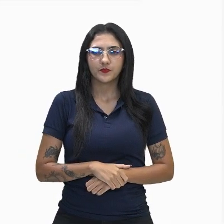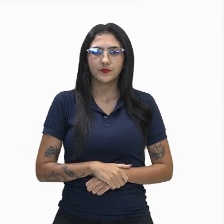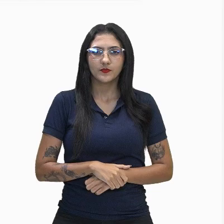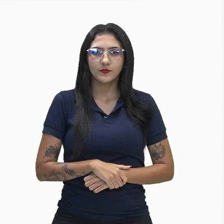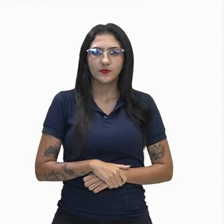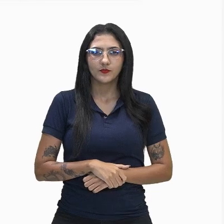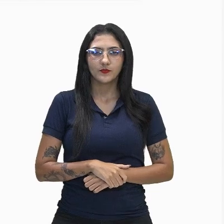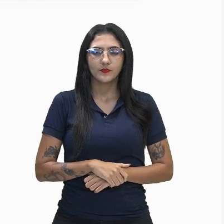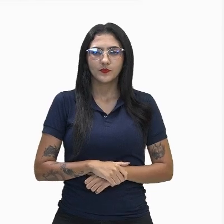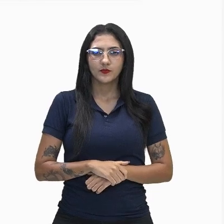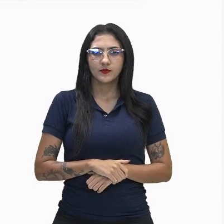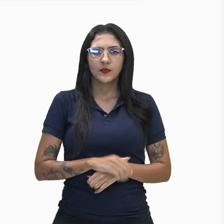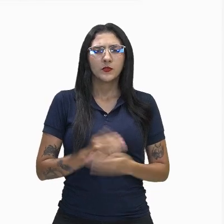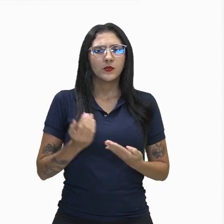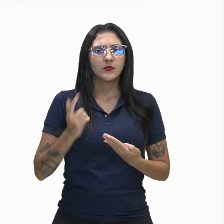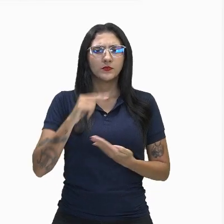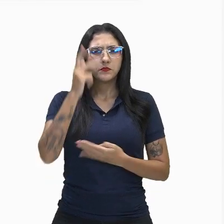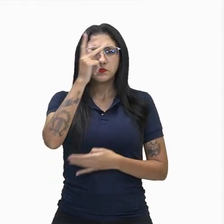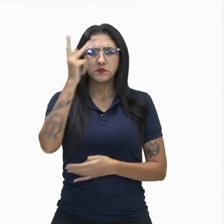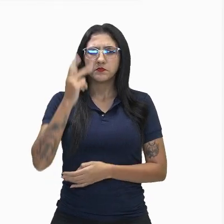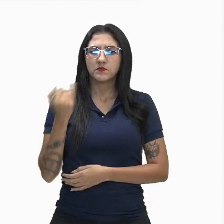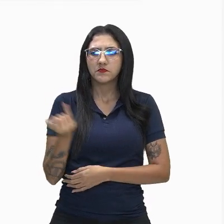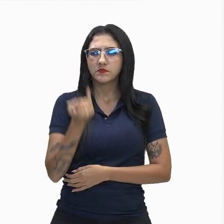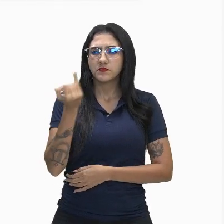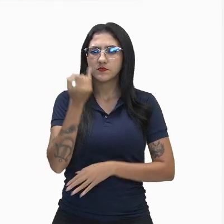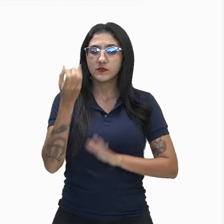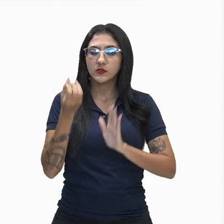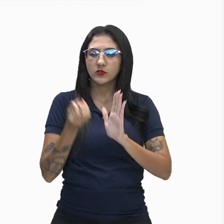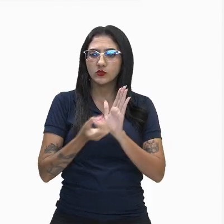a invenção desses motores de combustão que